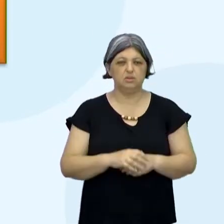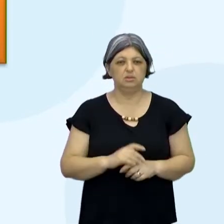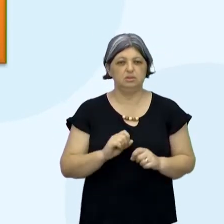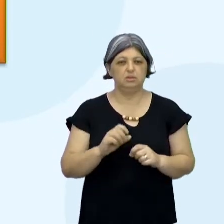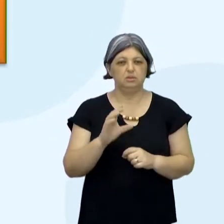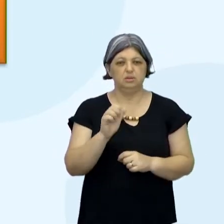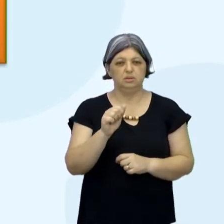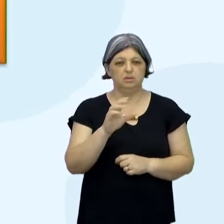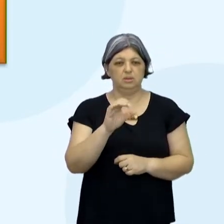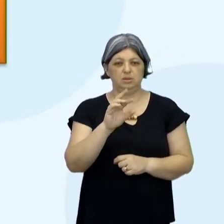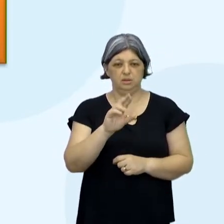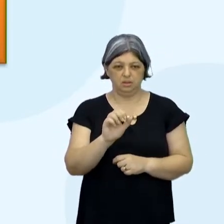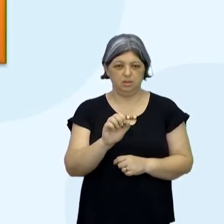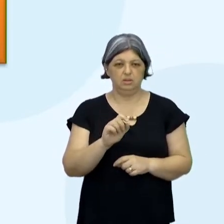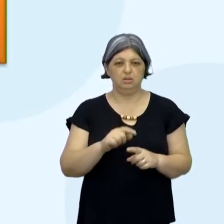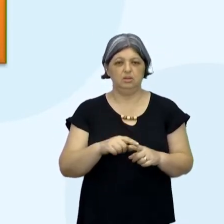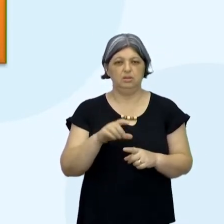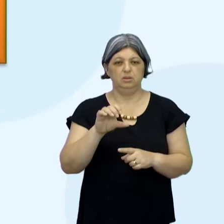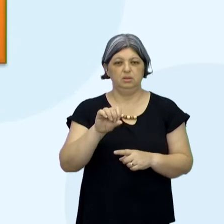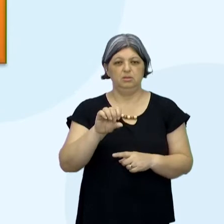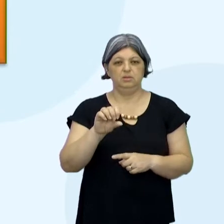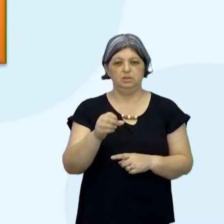tem